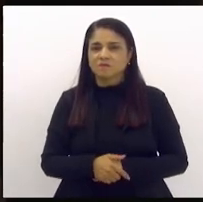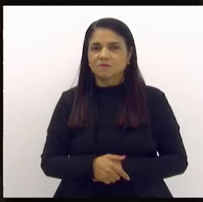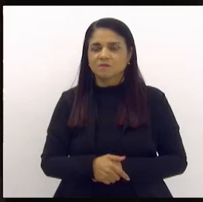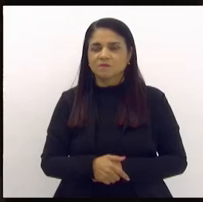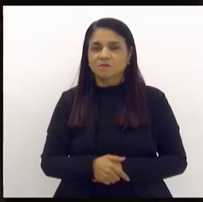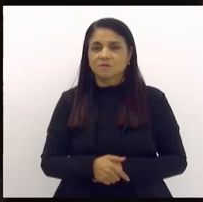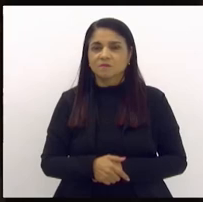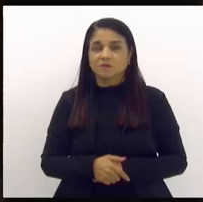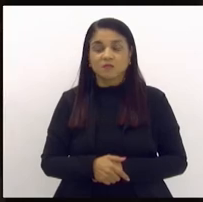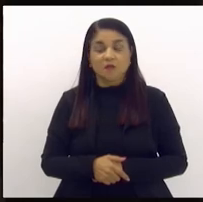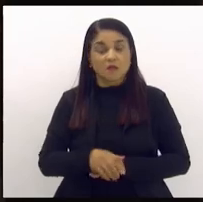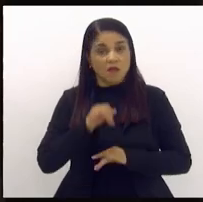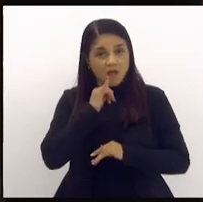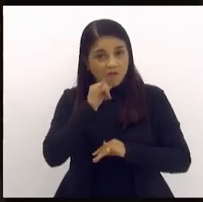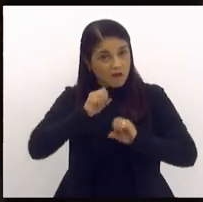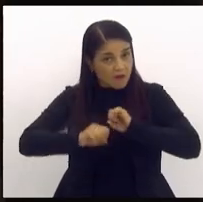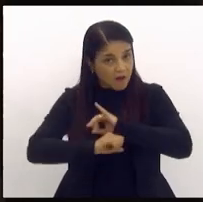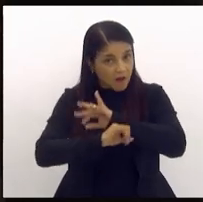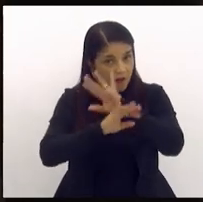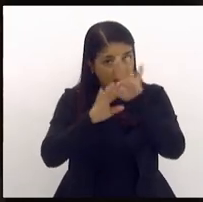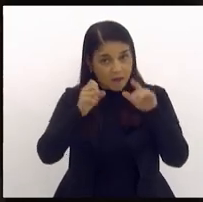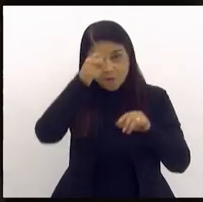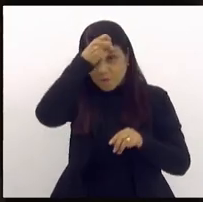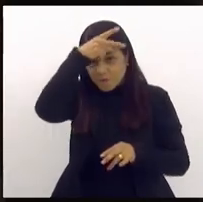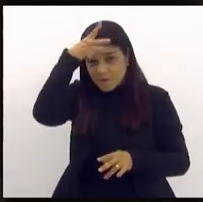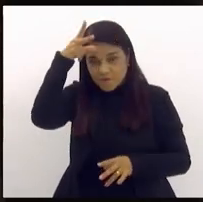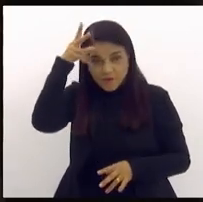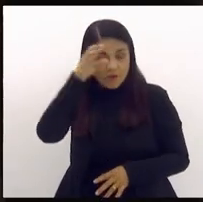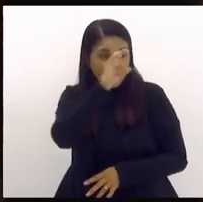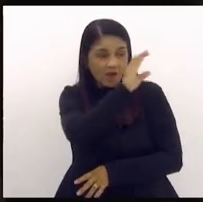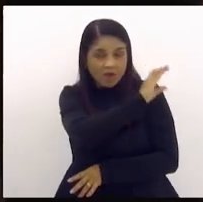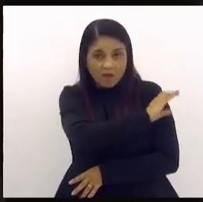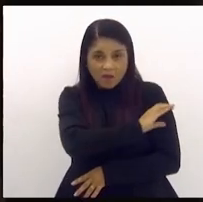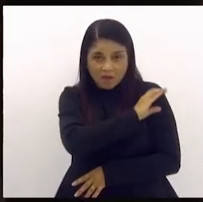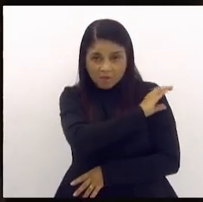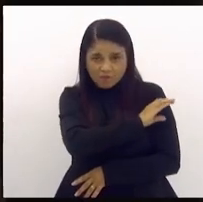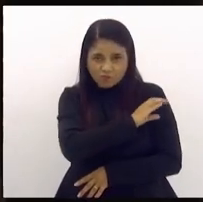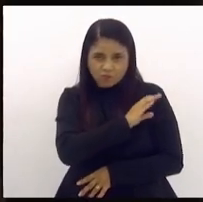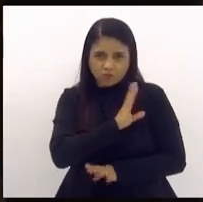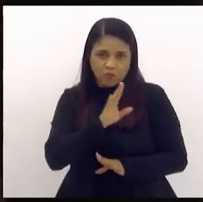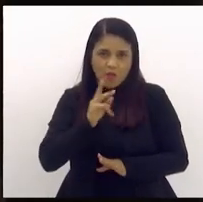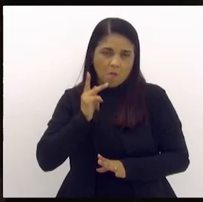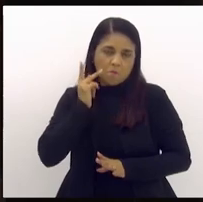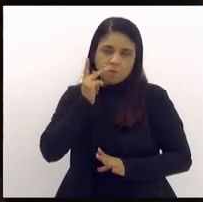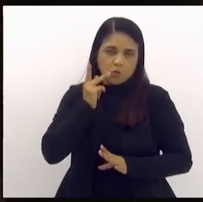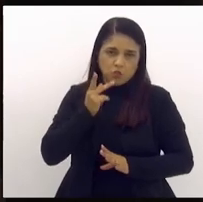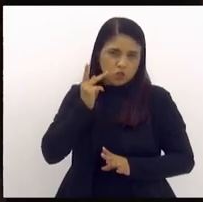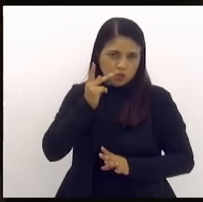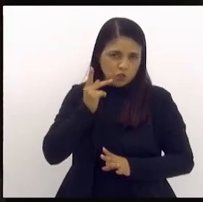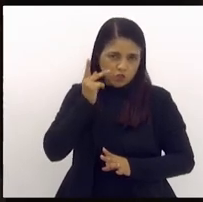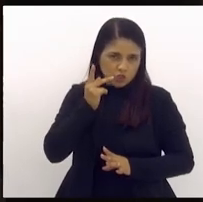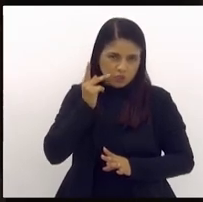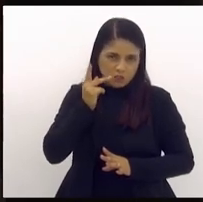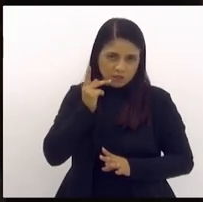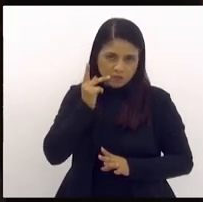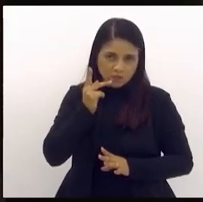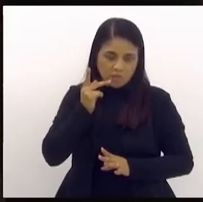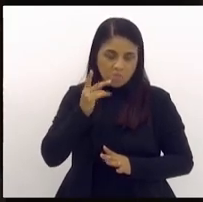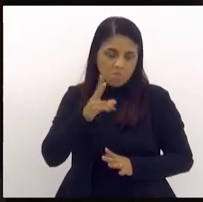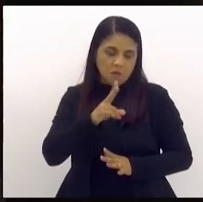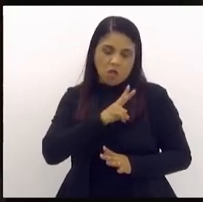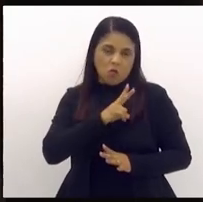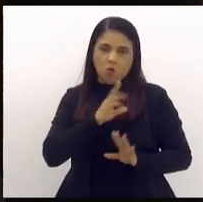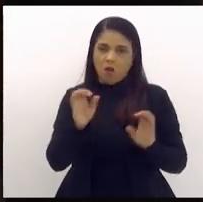Deixar claro para o prefeito de Campos que não existe uma questão política, para concluir, presidente, não existe uma questão política